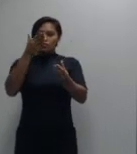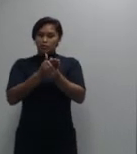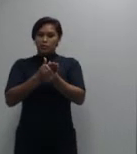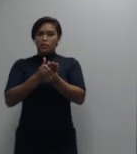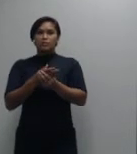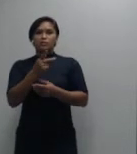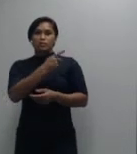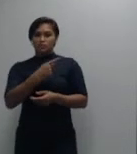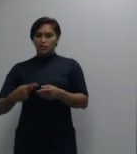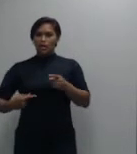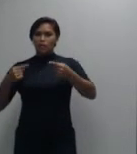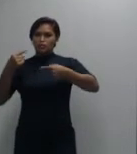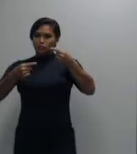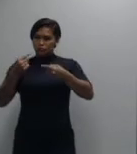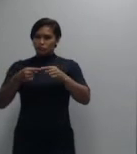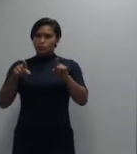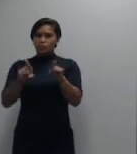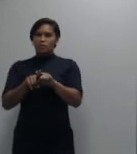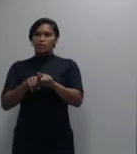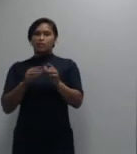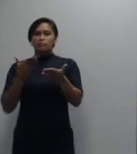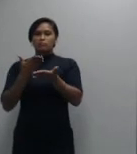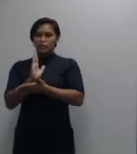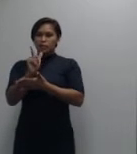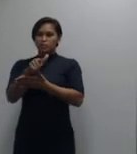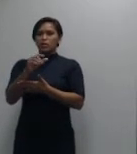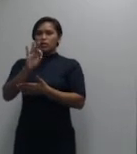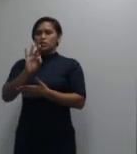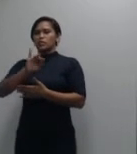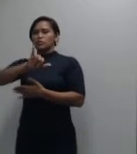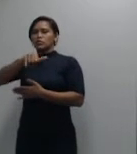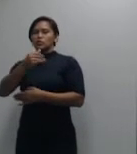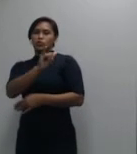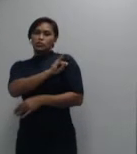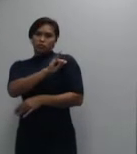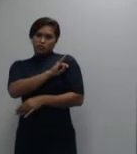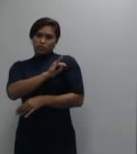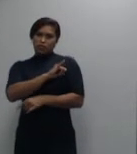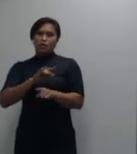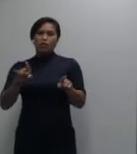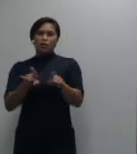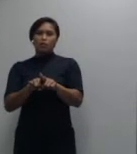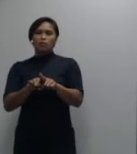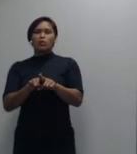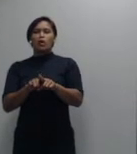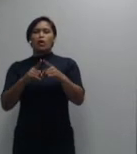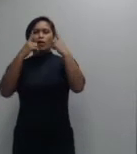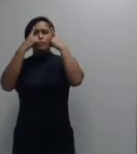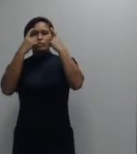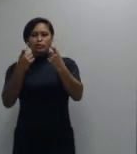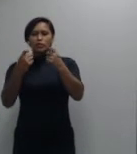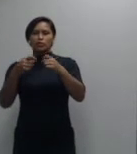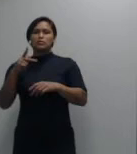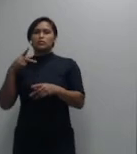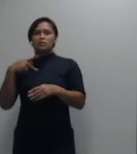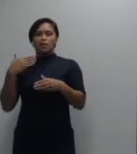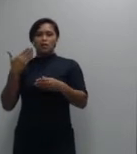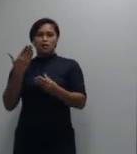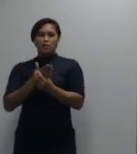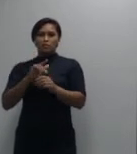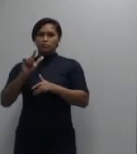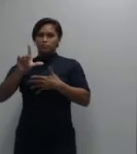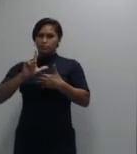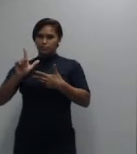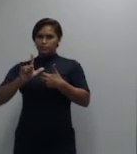presente discussão que foi reconhecido pelo TJ Rio de Janeiro como violação ao processo legislativo